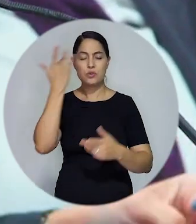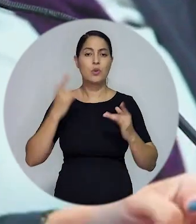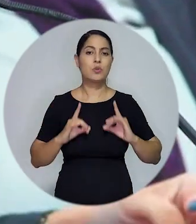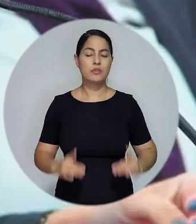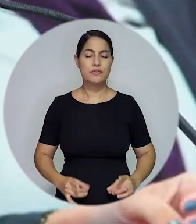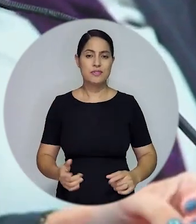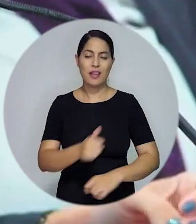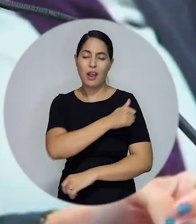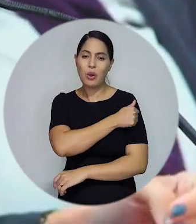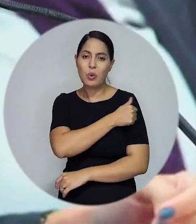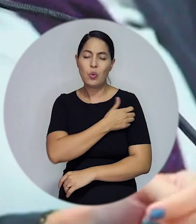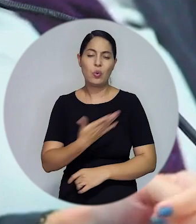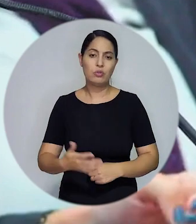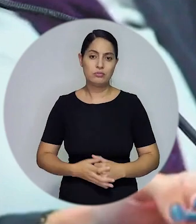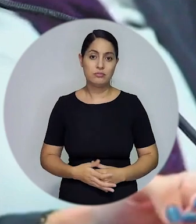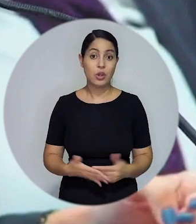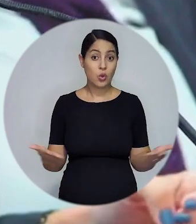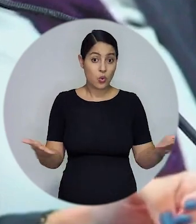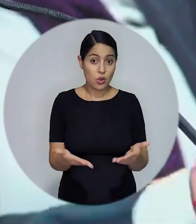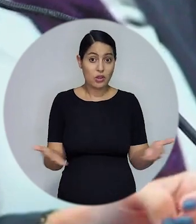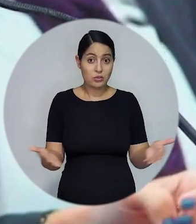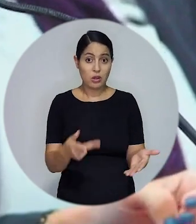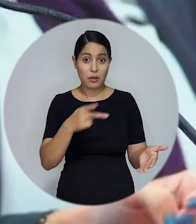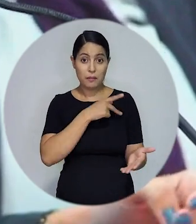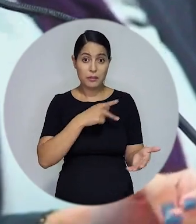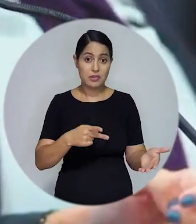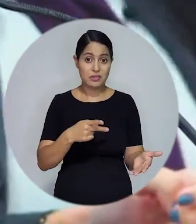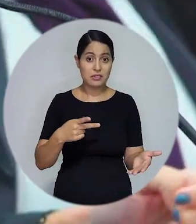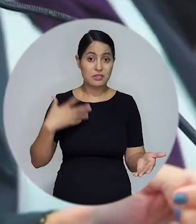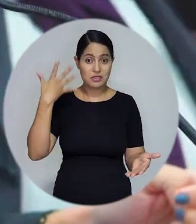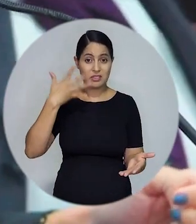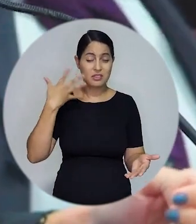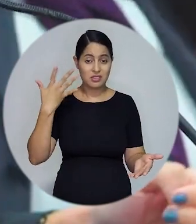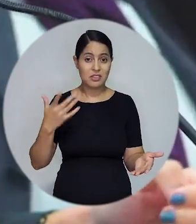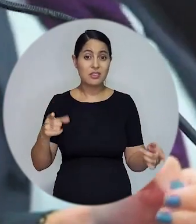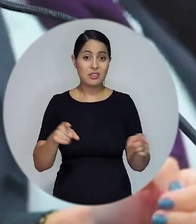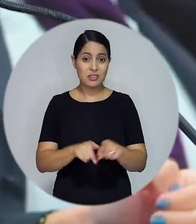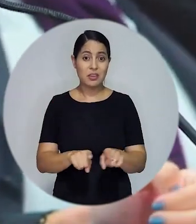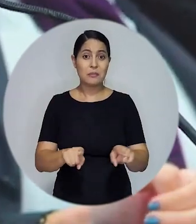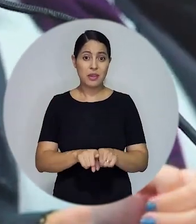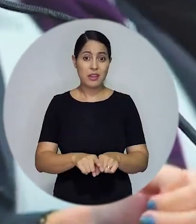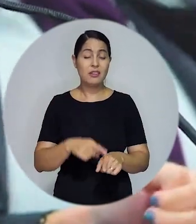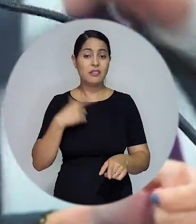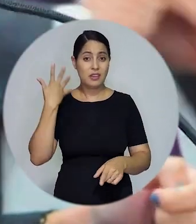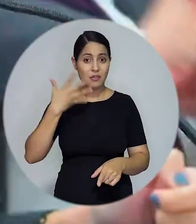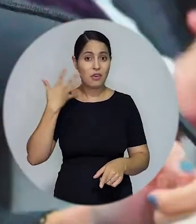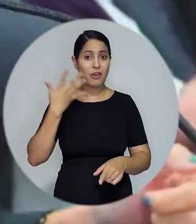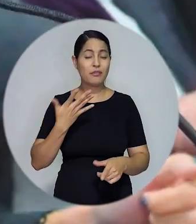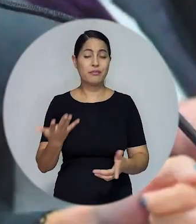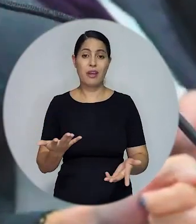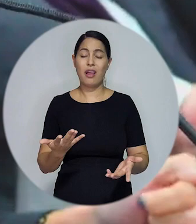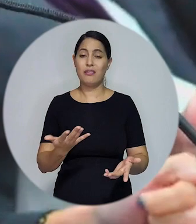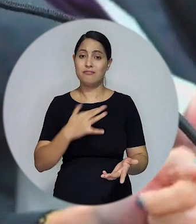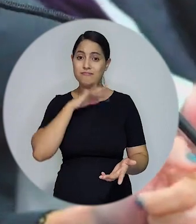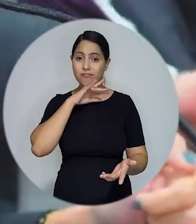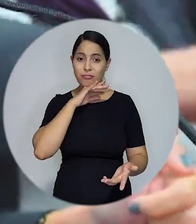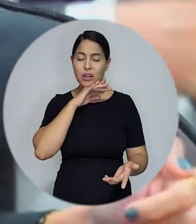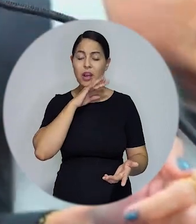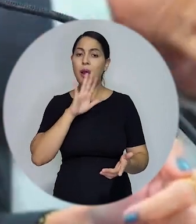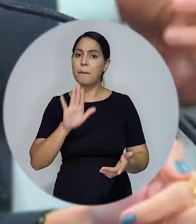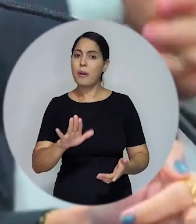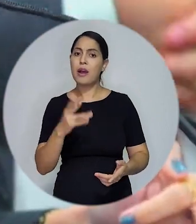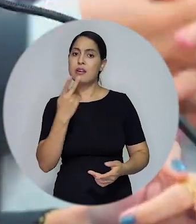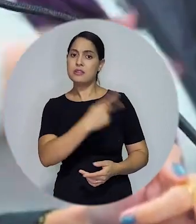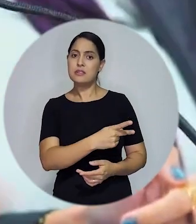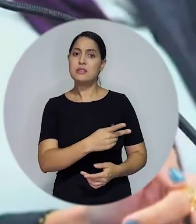falando contra alunos e alunas com deficiência, são lamentáveis. O atual presidente teve uma fala muito infeliz, mas se